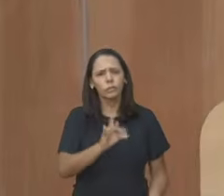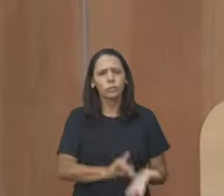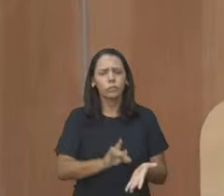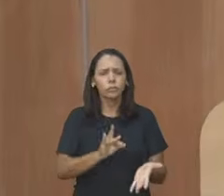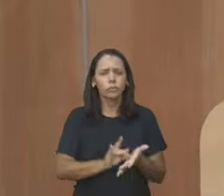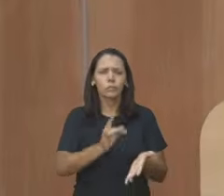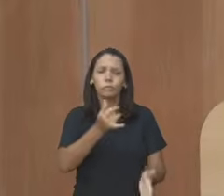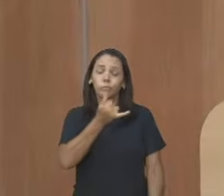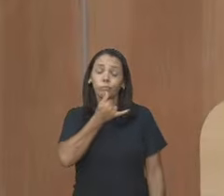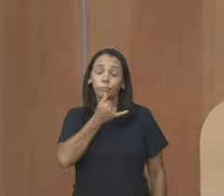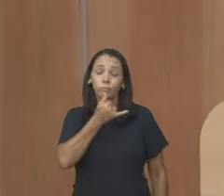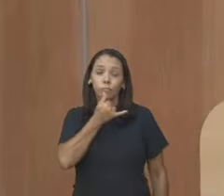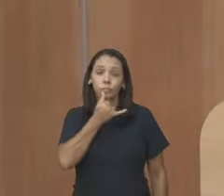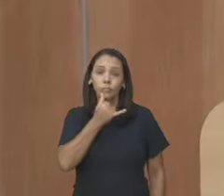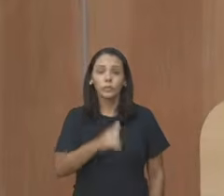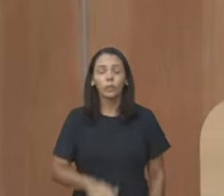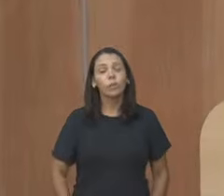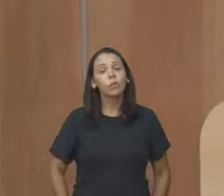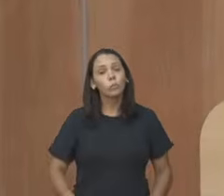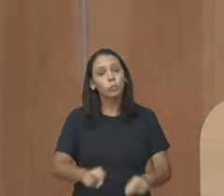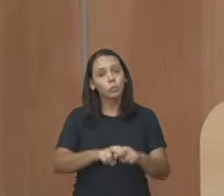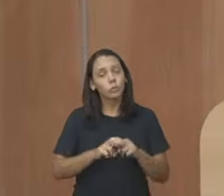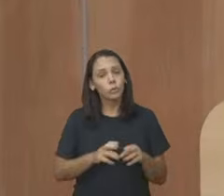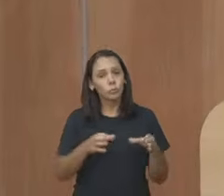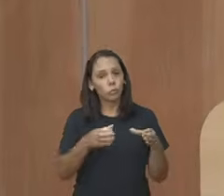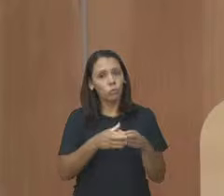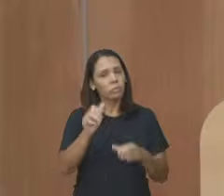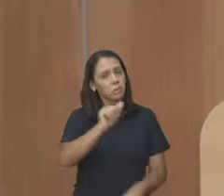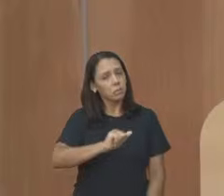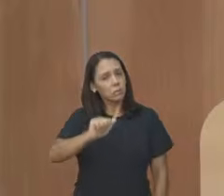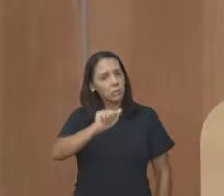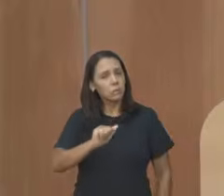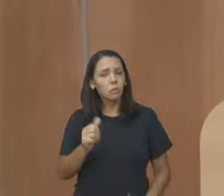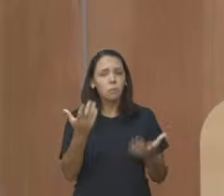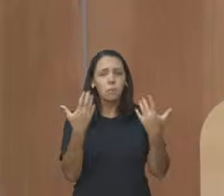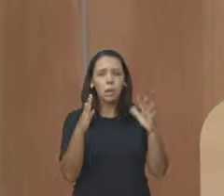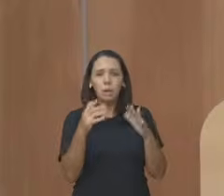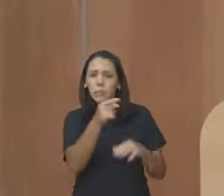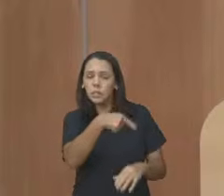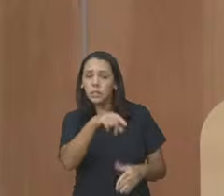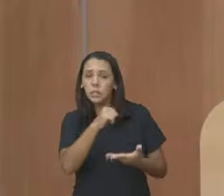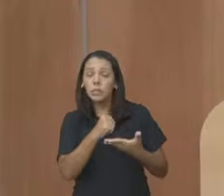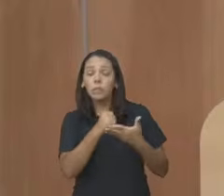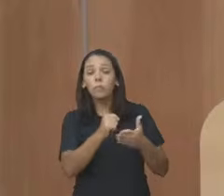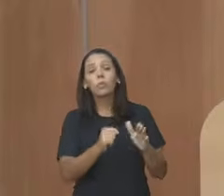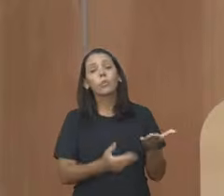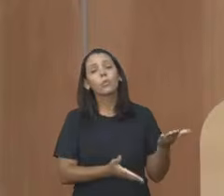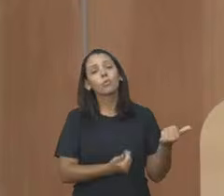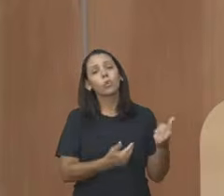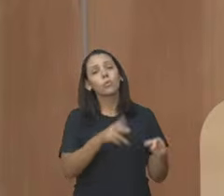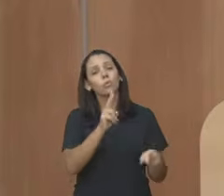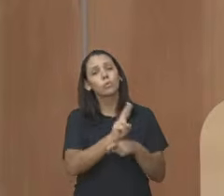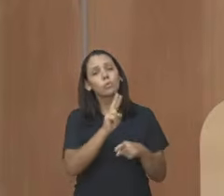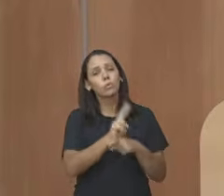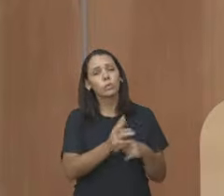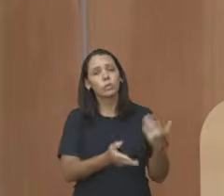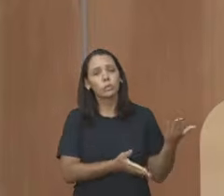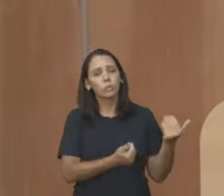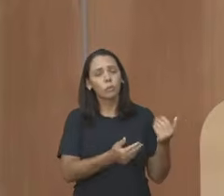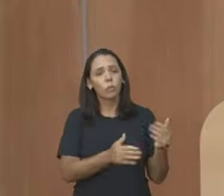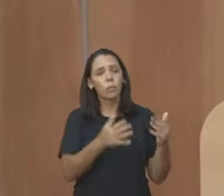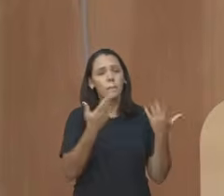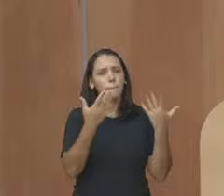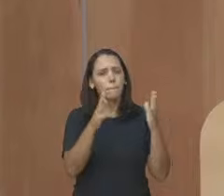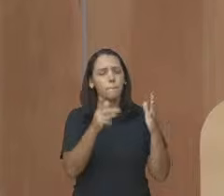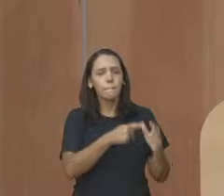triste. Então, parabéns a Remar, que abraça essa juventude. Parabéns. Daqui é pastor Marcelo,